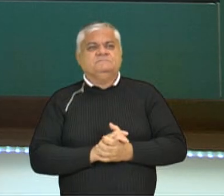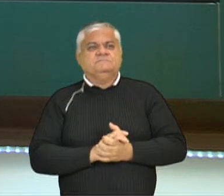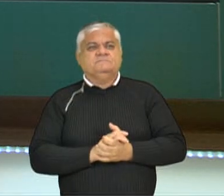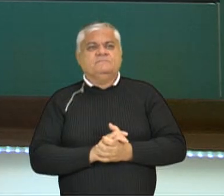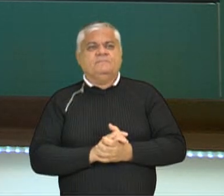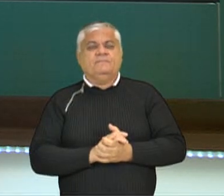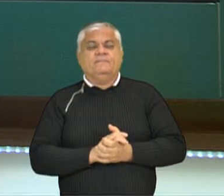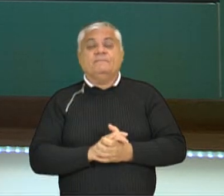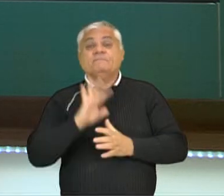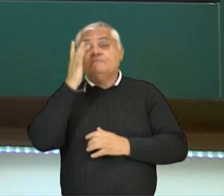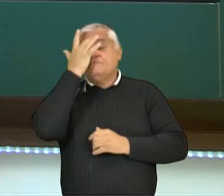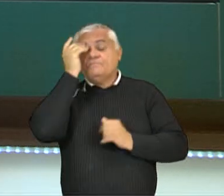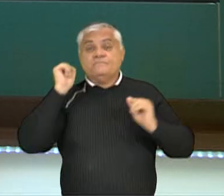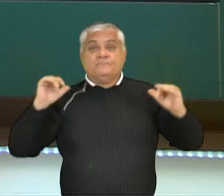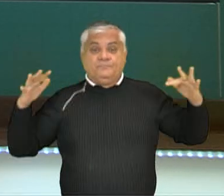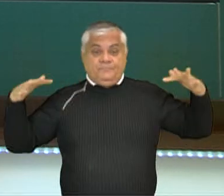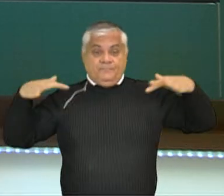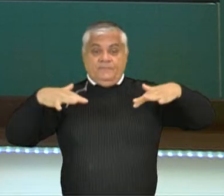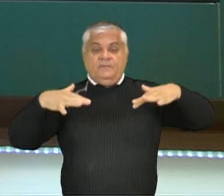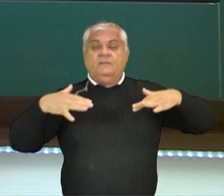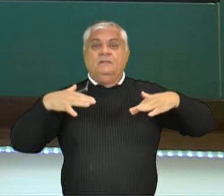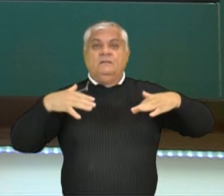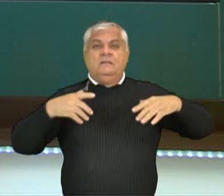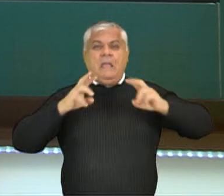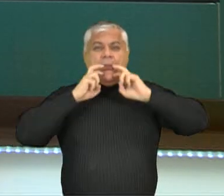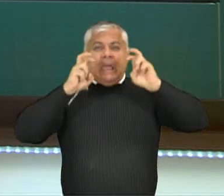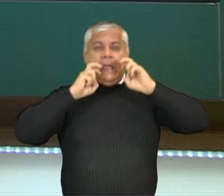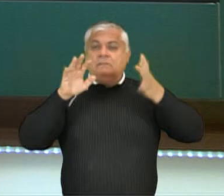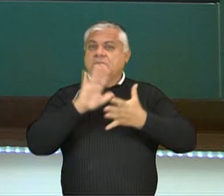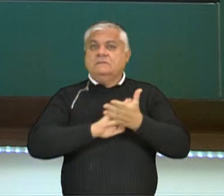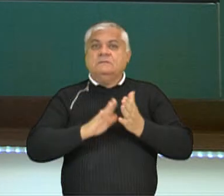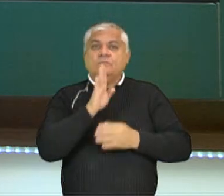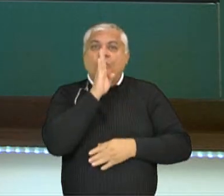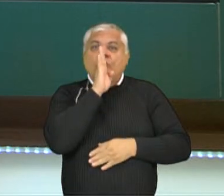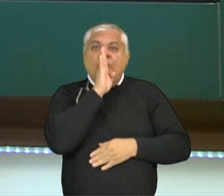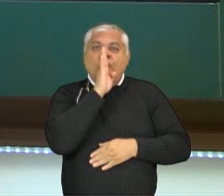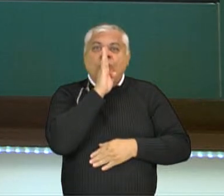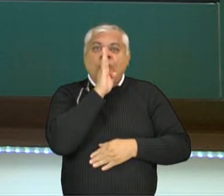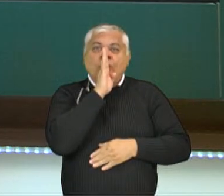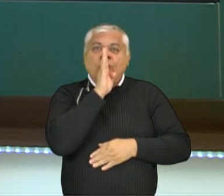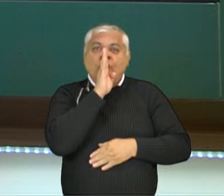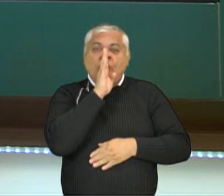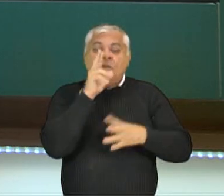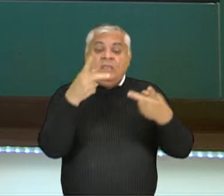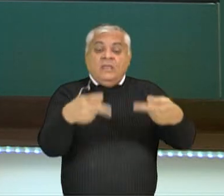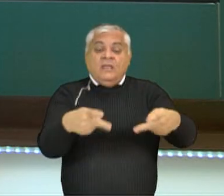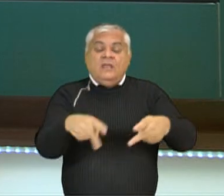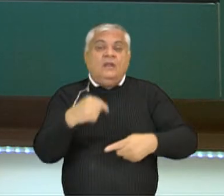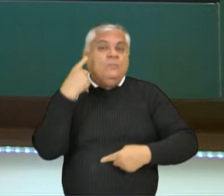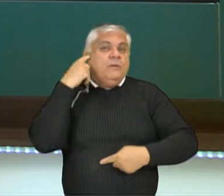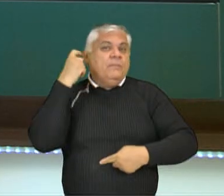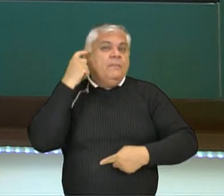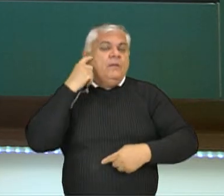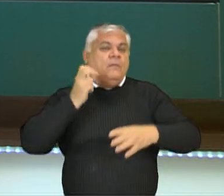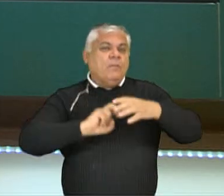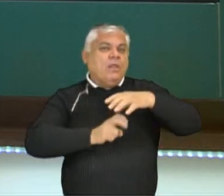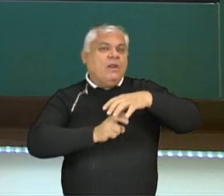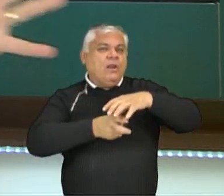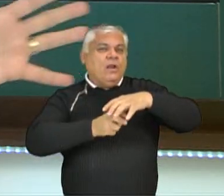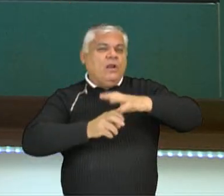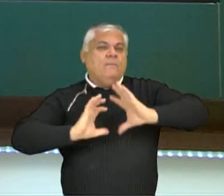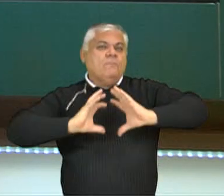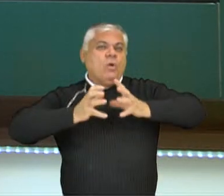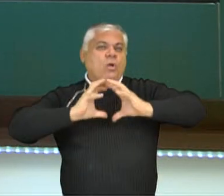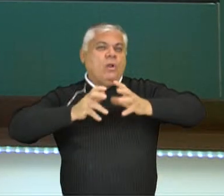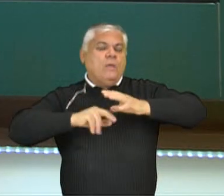O público também não pode fazer barulho. Meio óbvio, né? Porque eles têm que escutar a movimentação da bola para